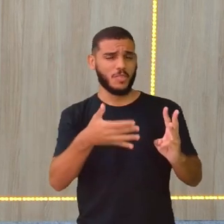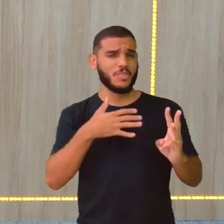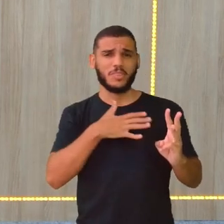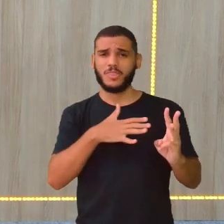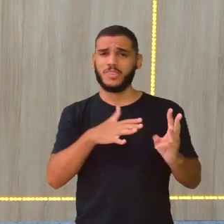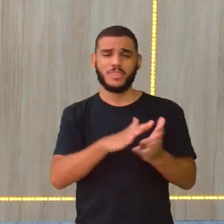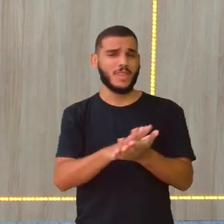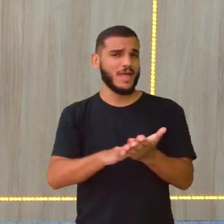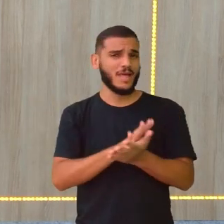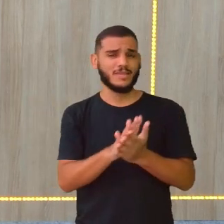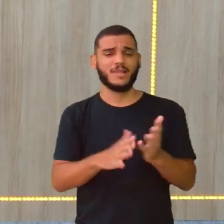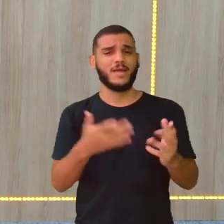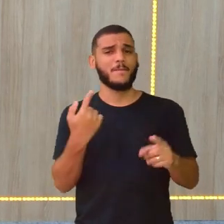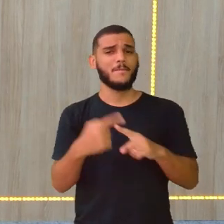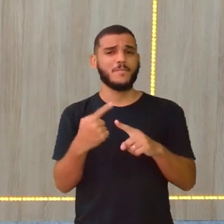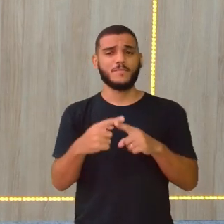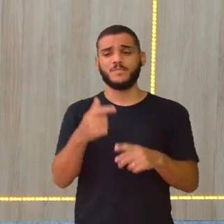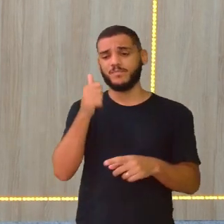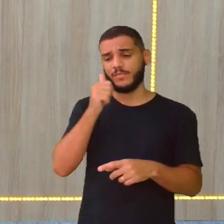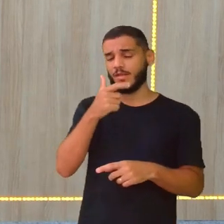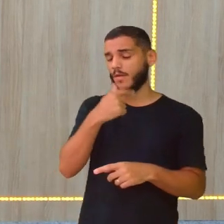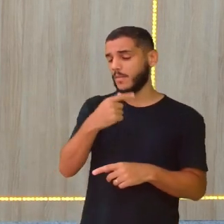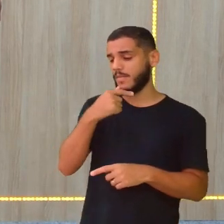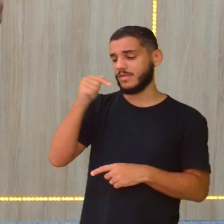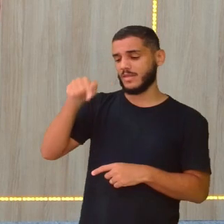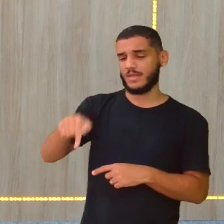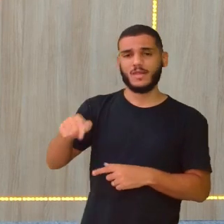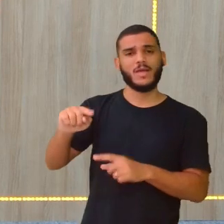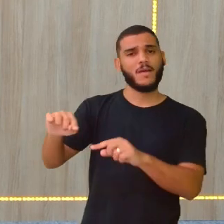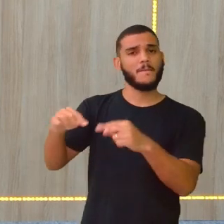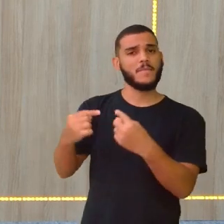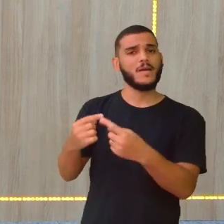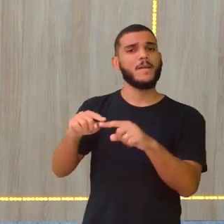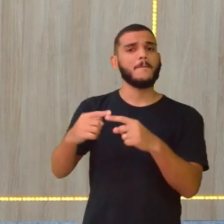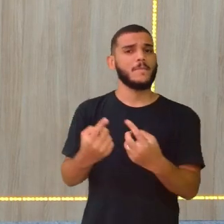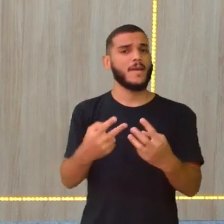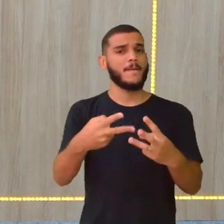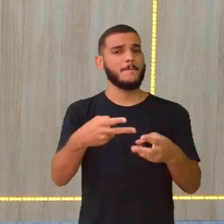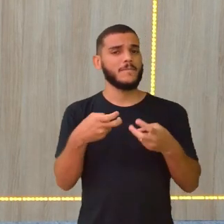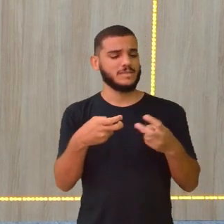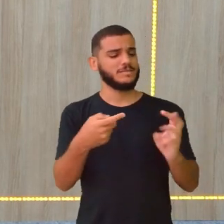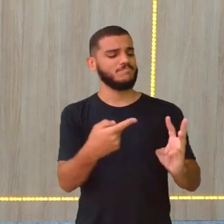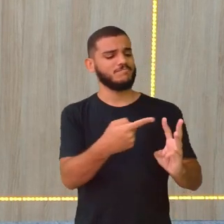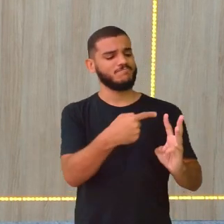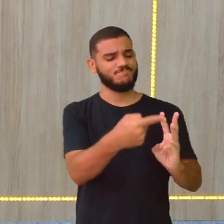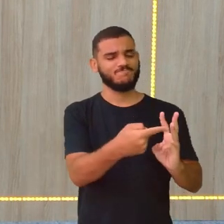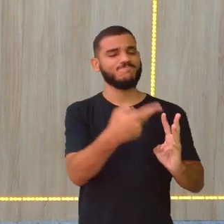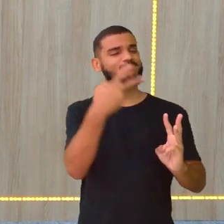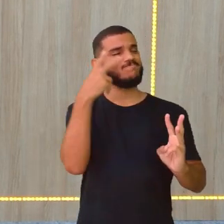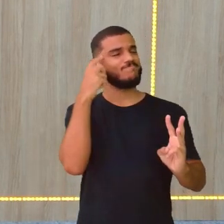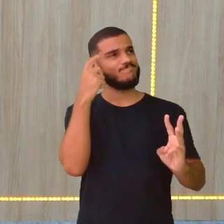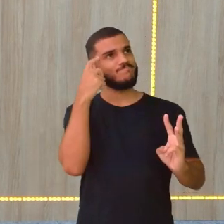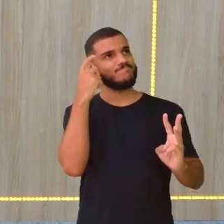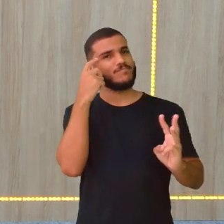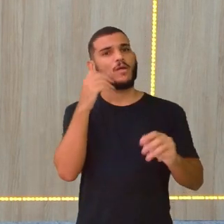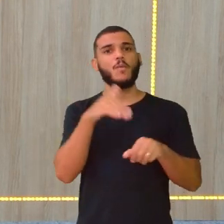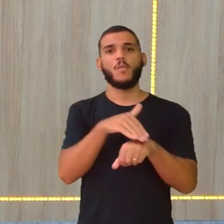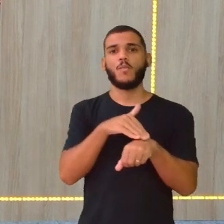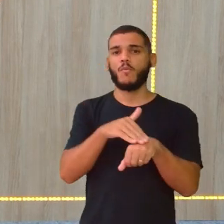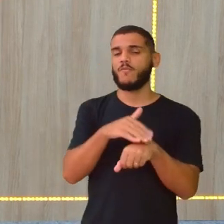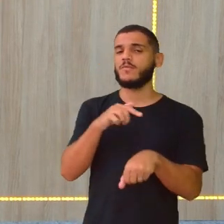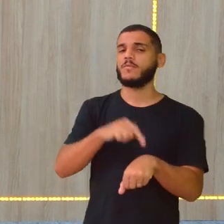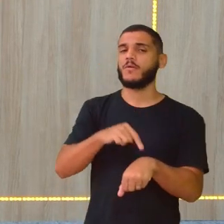que o menino era uma ameaça, mas eles perceberam nas entrelinhas, não é? Na conversa